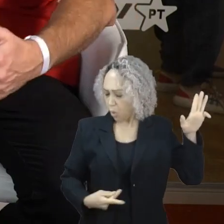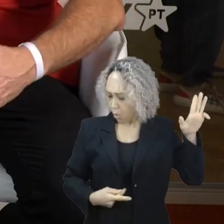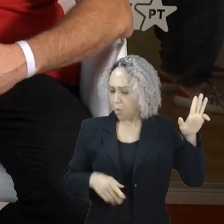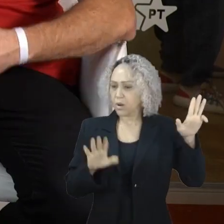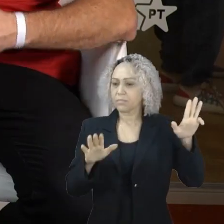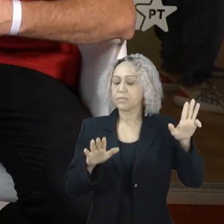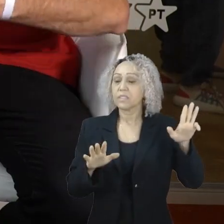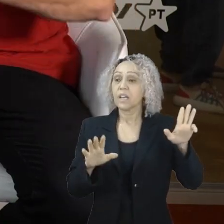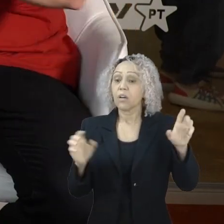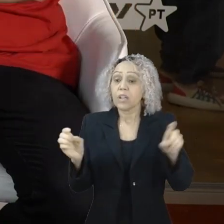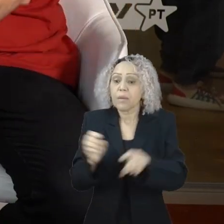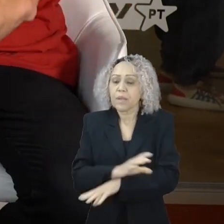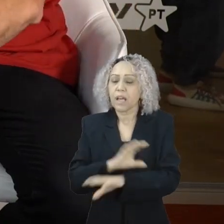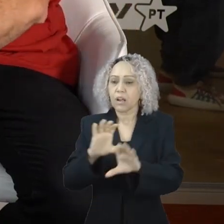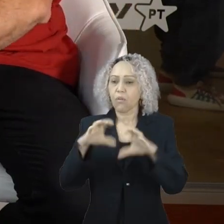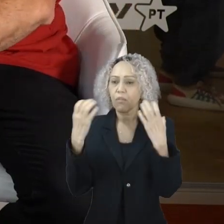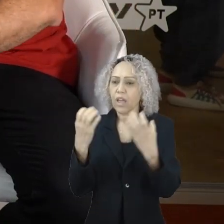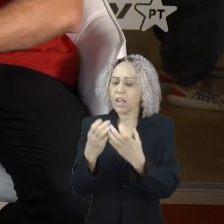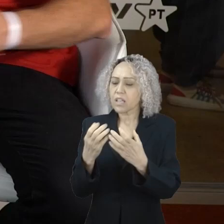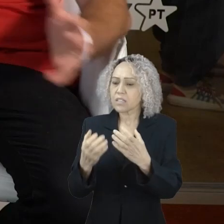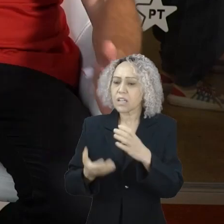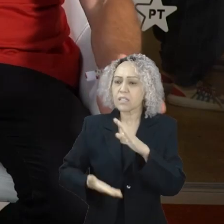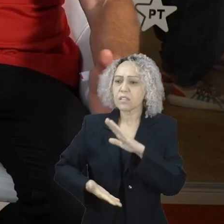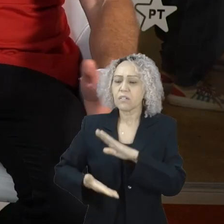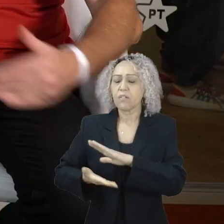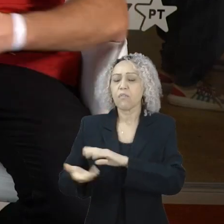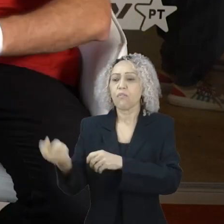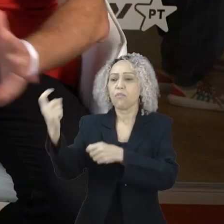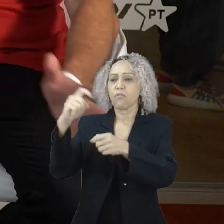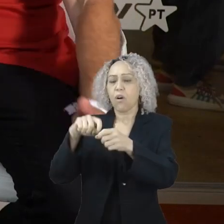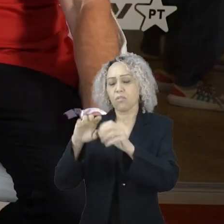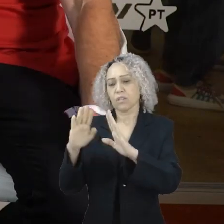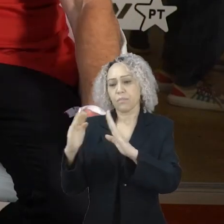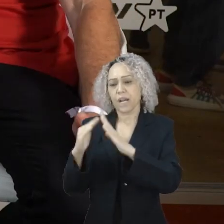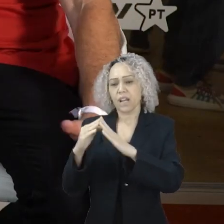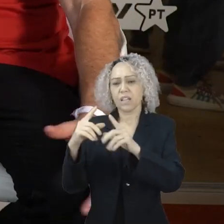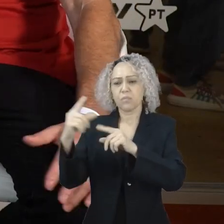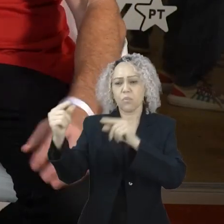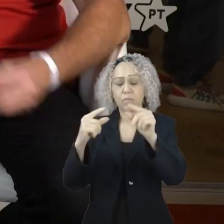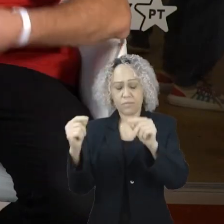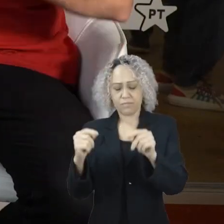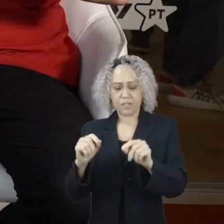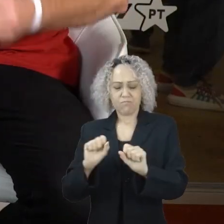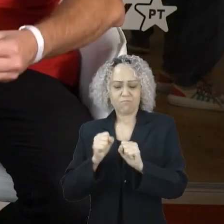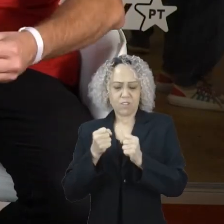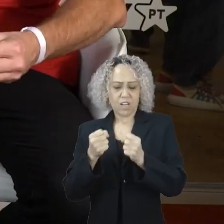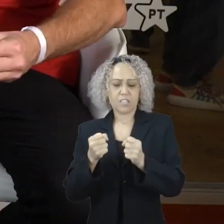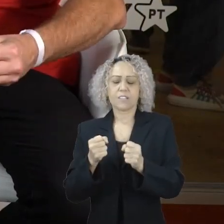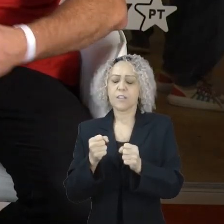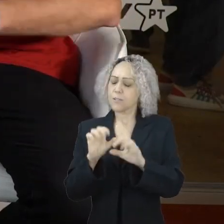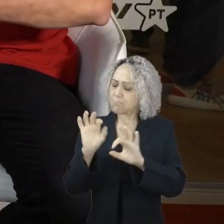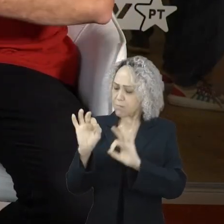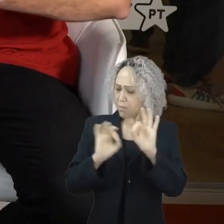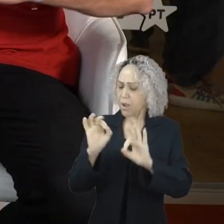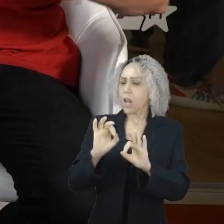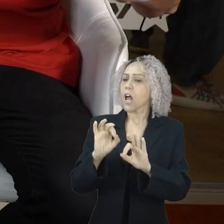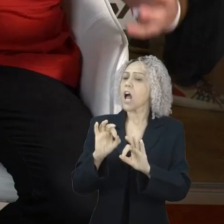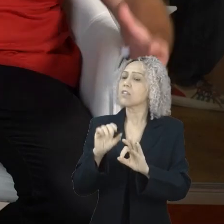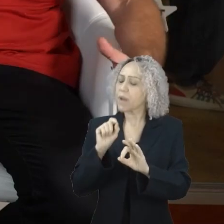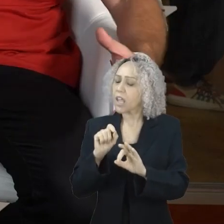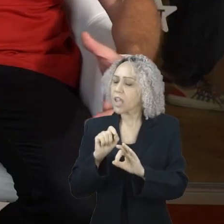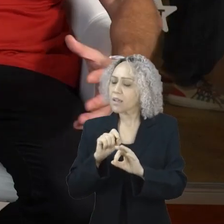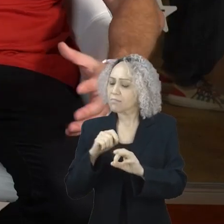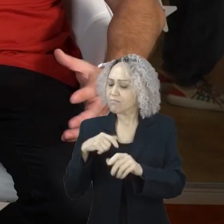muito mais animados, muito mais preparados para terem no ano que vem uma caminhada vitoriosa. E é necessário que a gente tenha um número